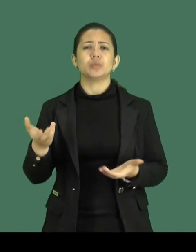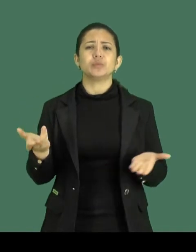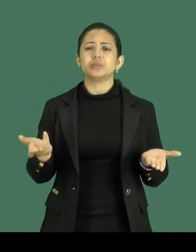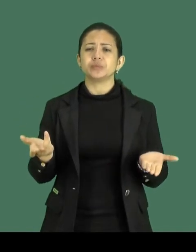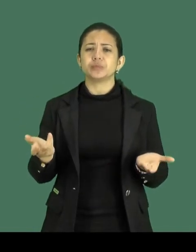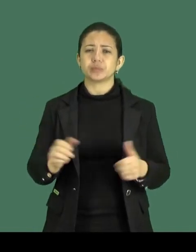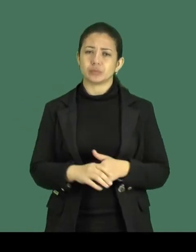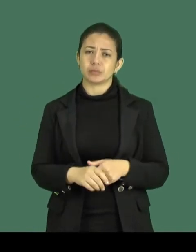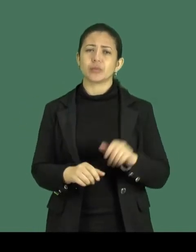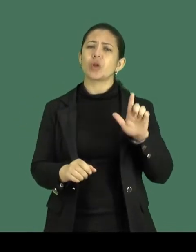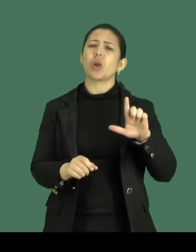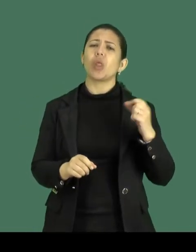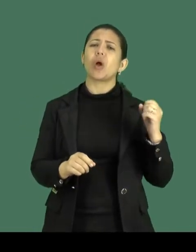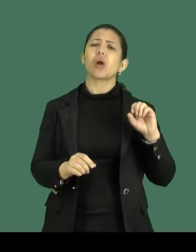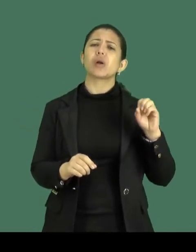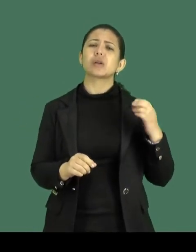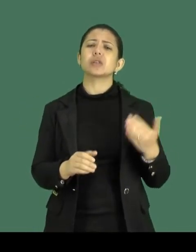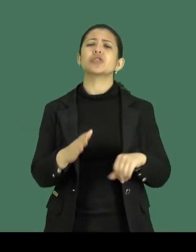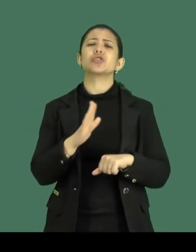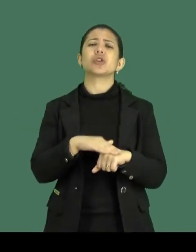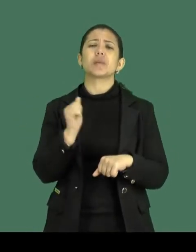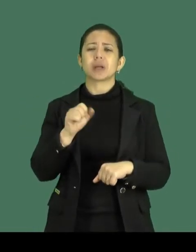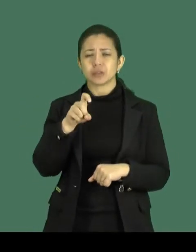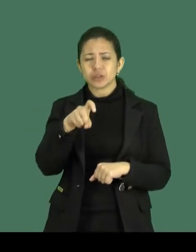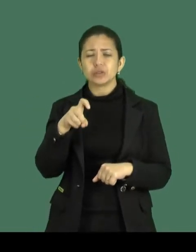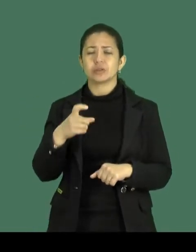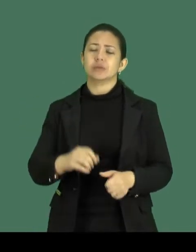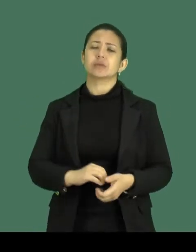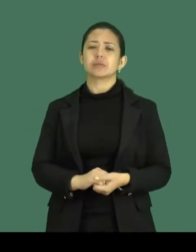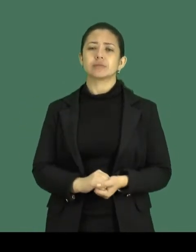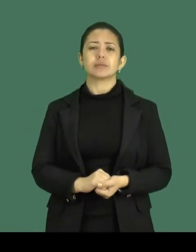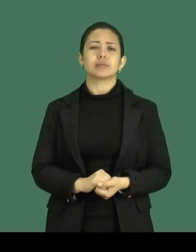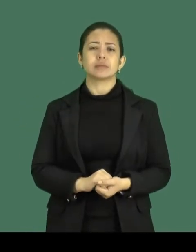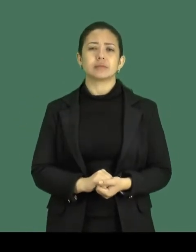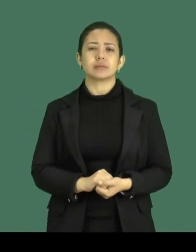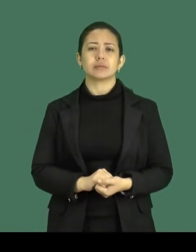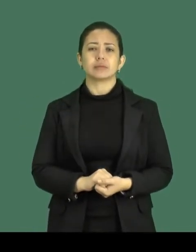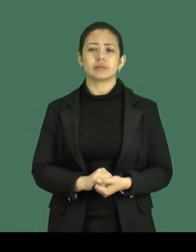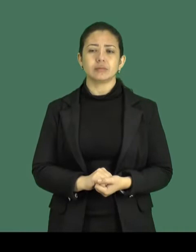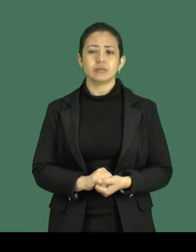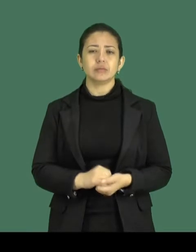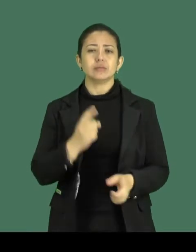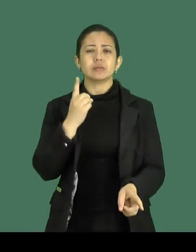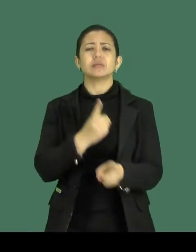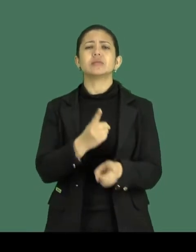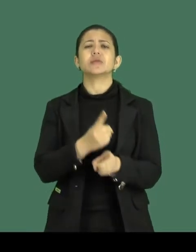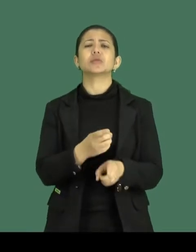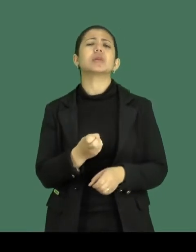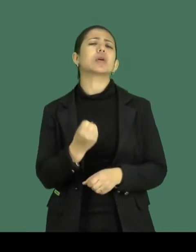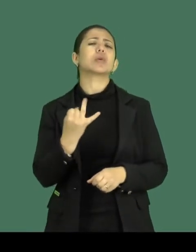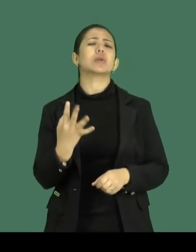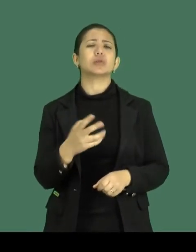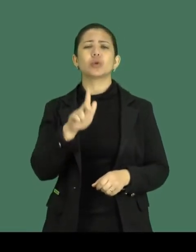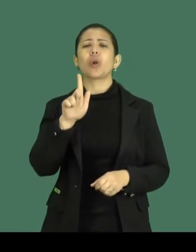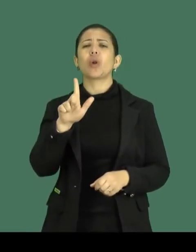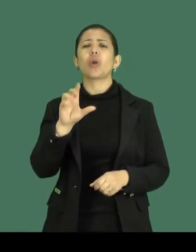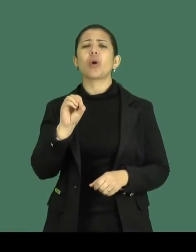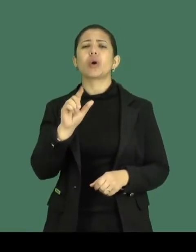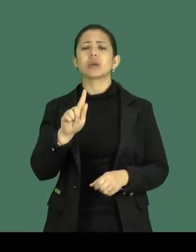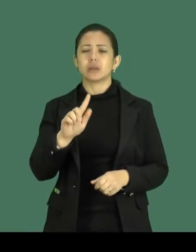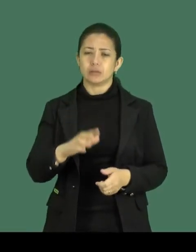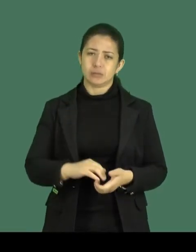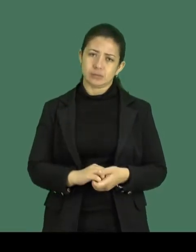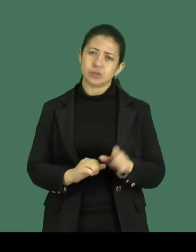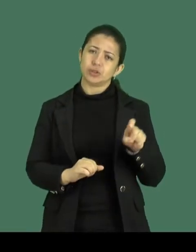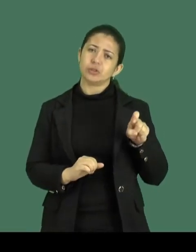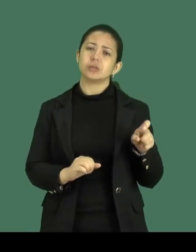desse logaritmo que eu estou chamando de x, achar esse logaritmo que eu estou chamando de x, é encontrar o expoente